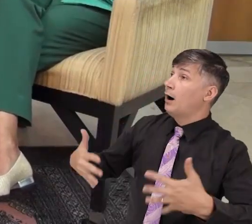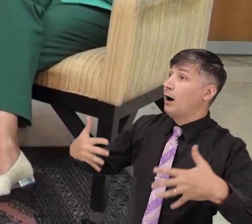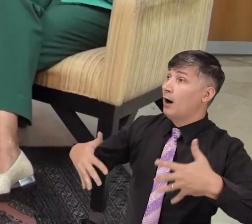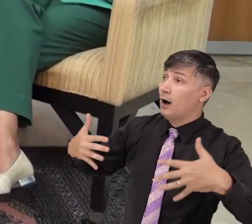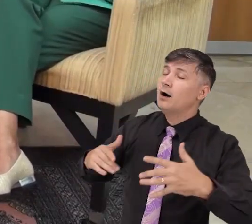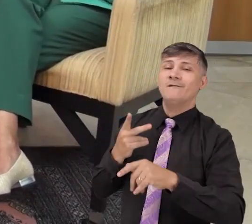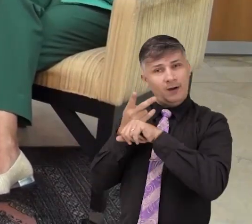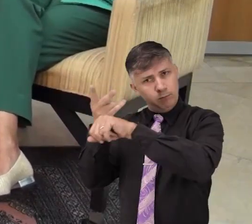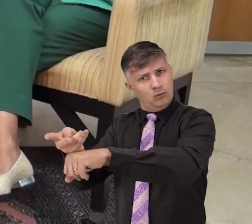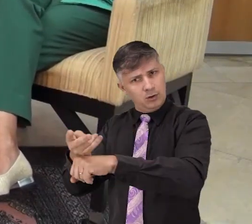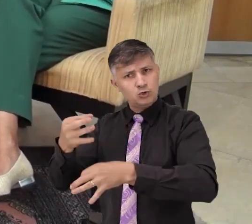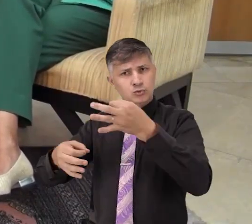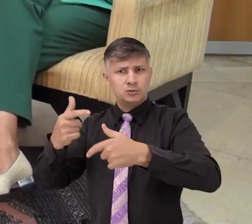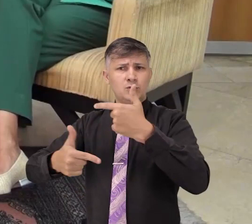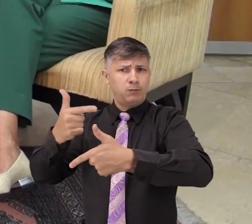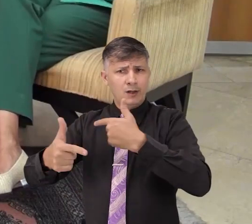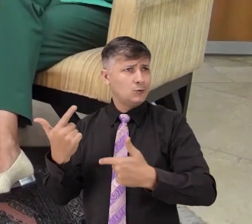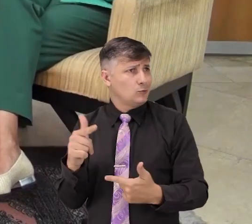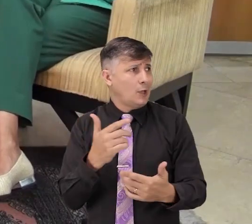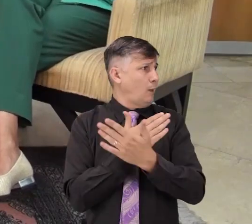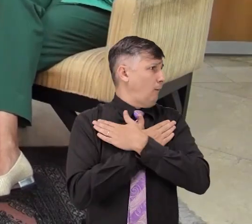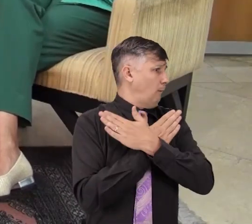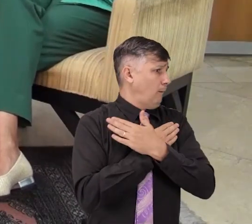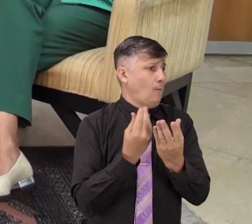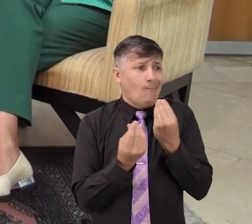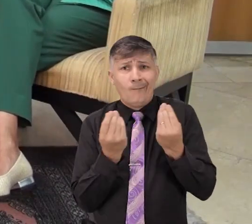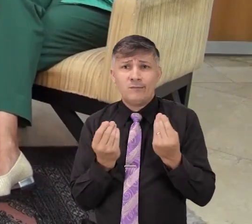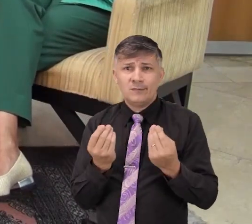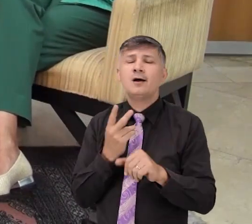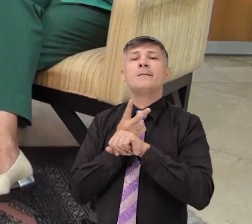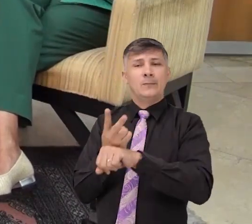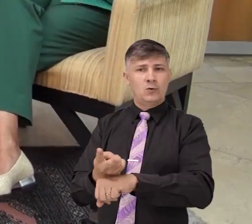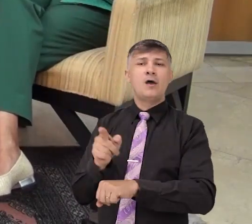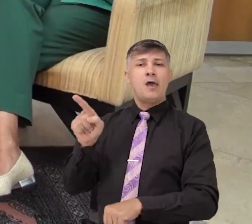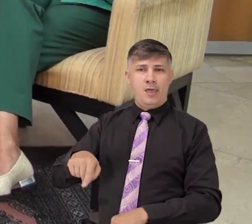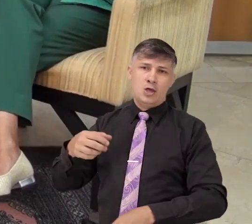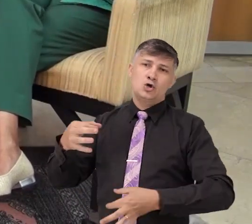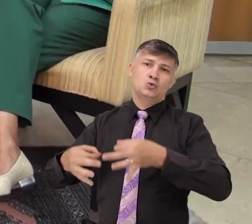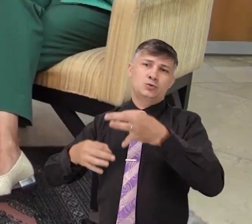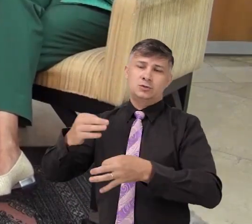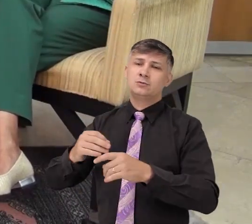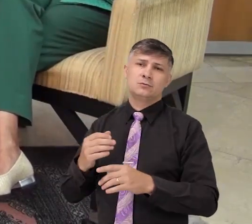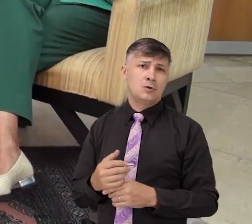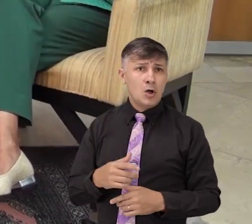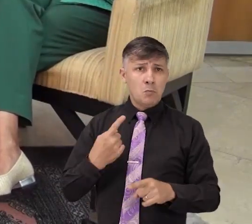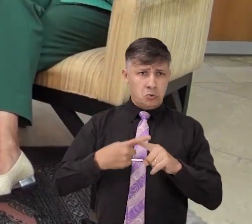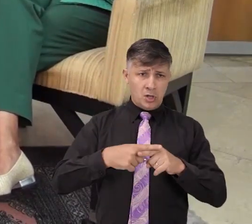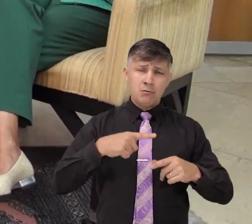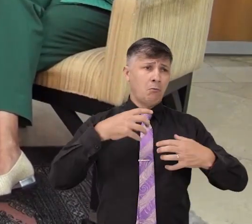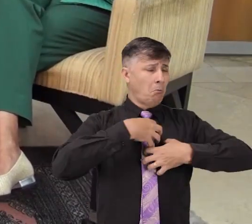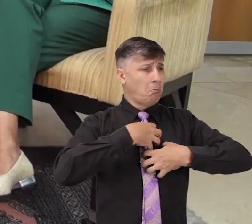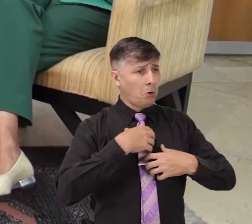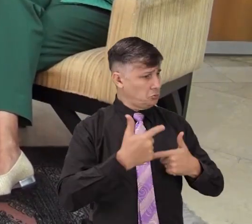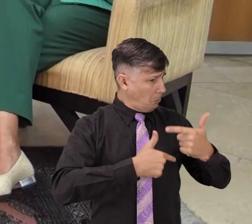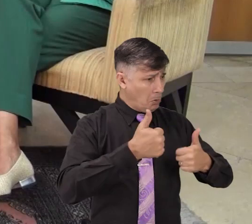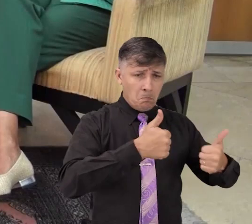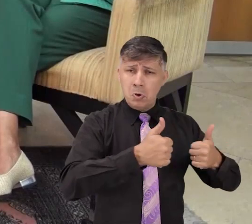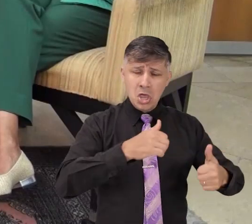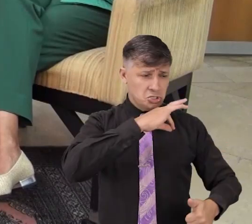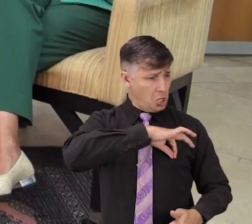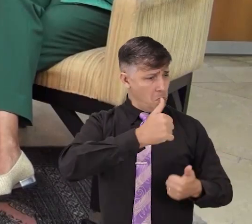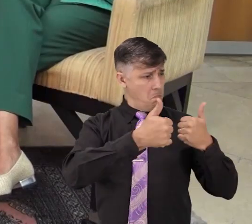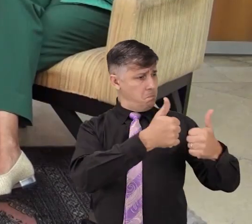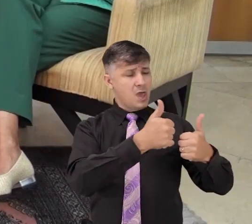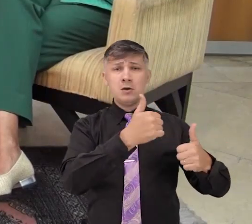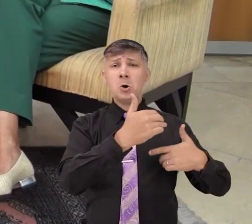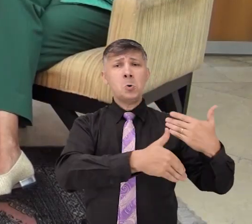uma garantia de emprego. Se você não tem estabilidade ou uma garantia de emprego, evidentemente que você não vai reclamar. Acionar, porque, claro. E ainda mais